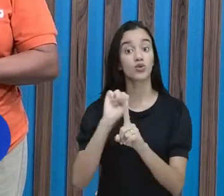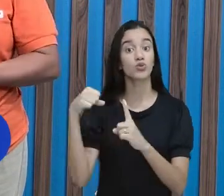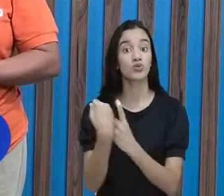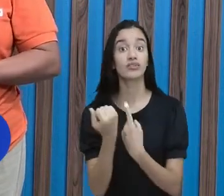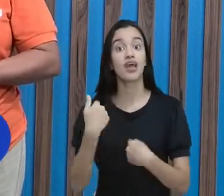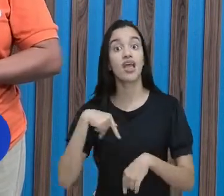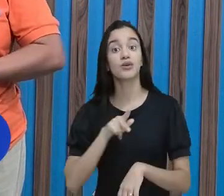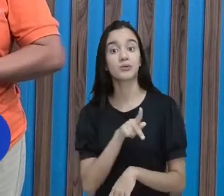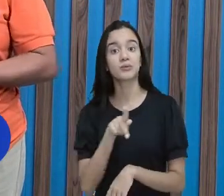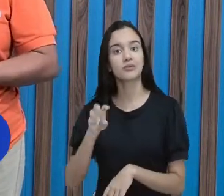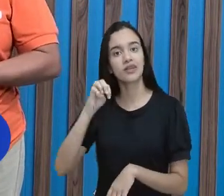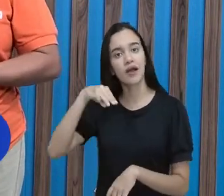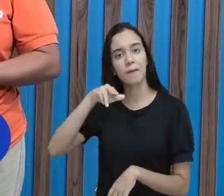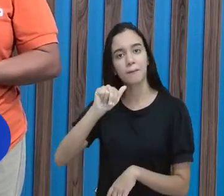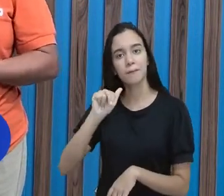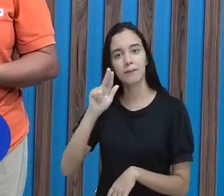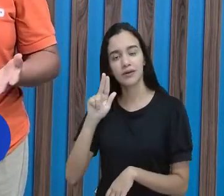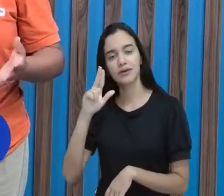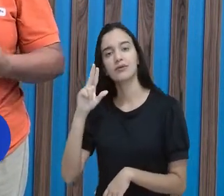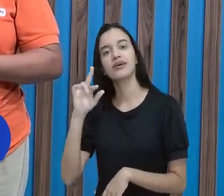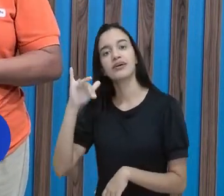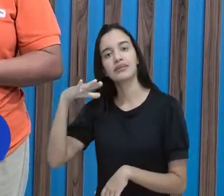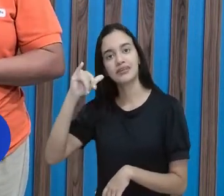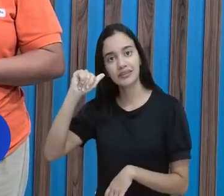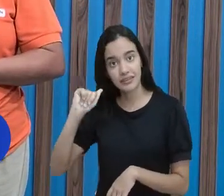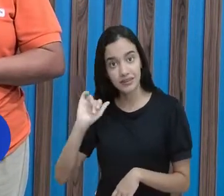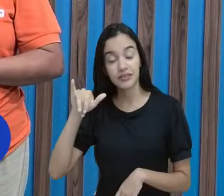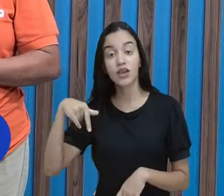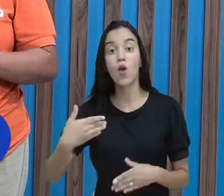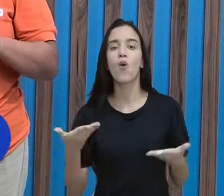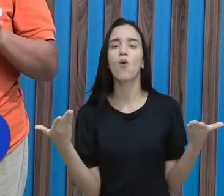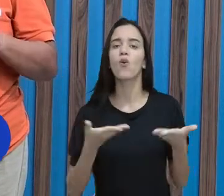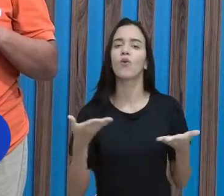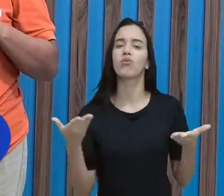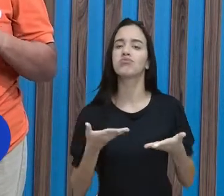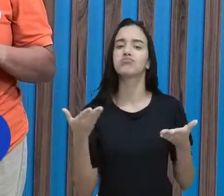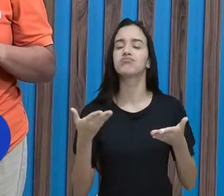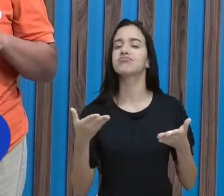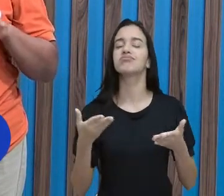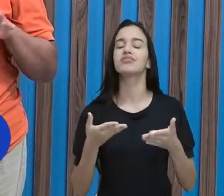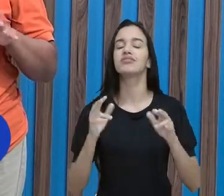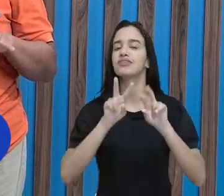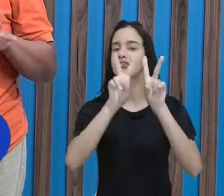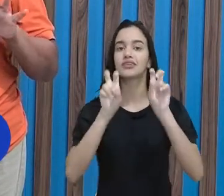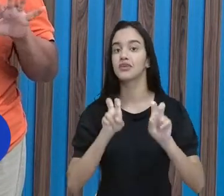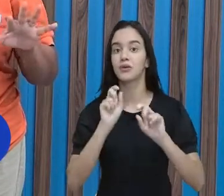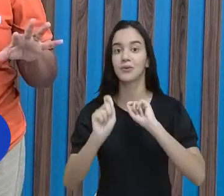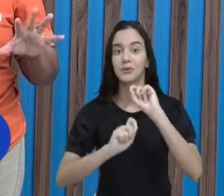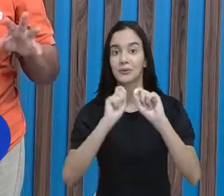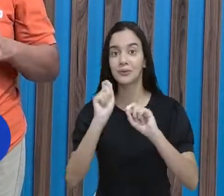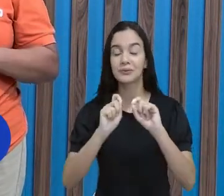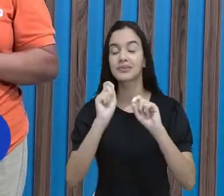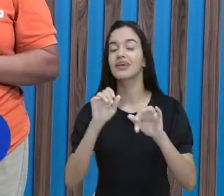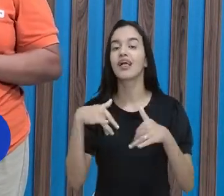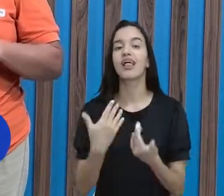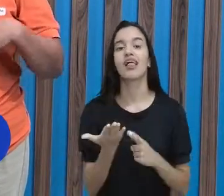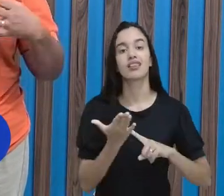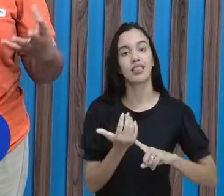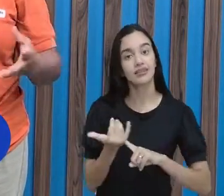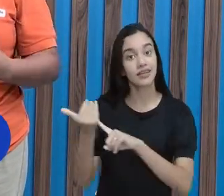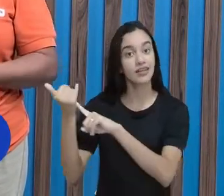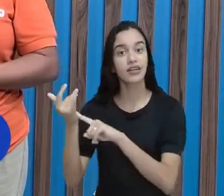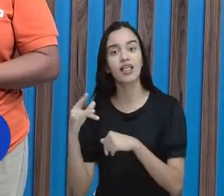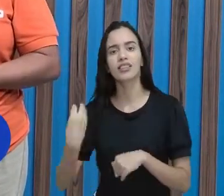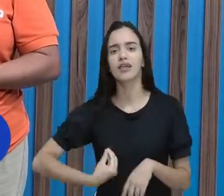professora Mauricéia Joana e hoje a gente vai falar um pouquinho dessa questão da tecnologia